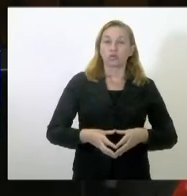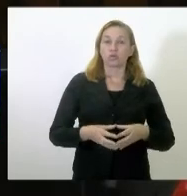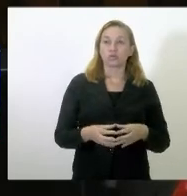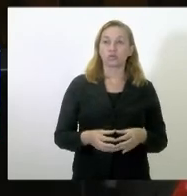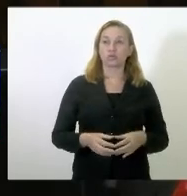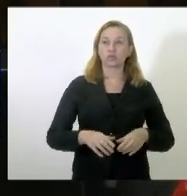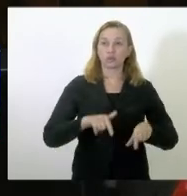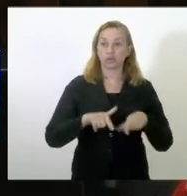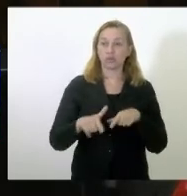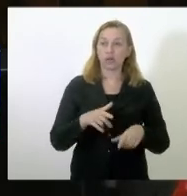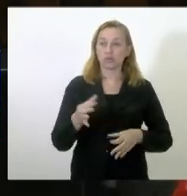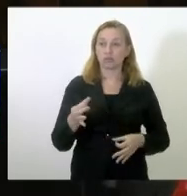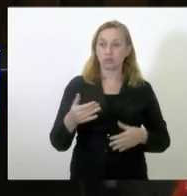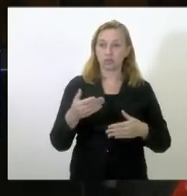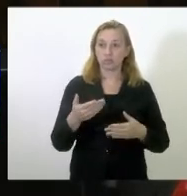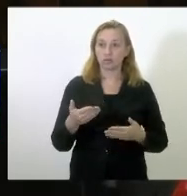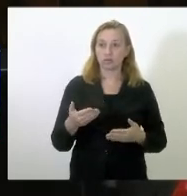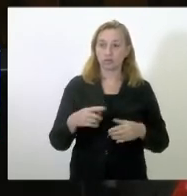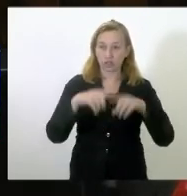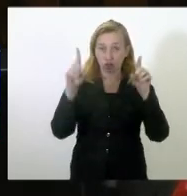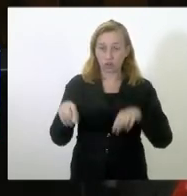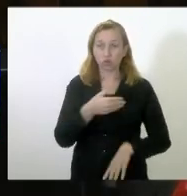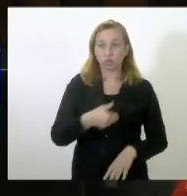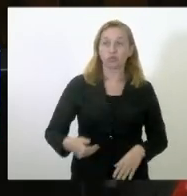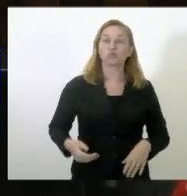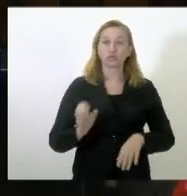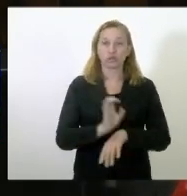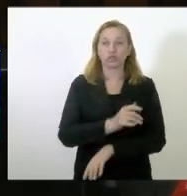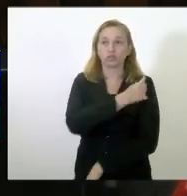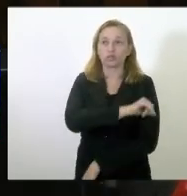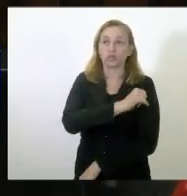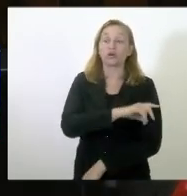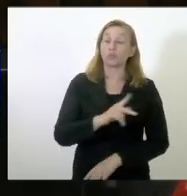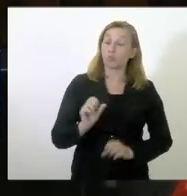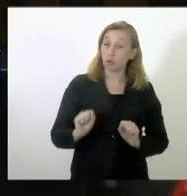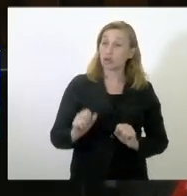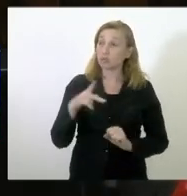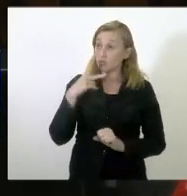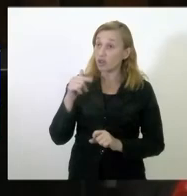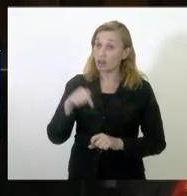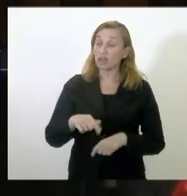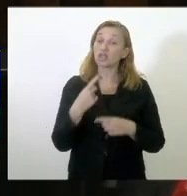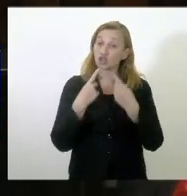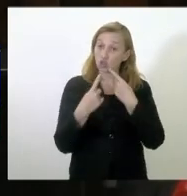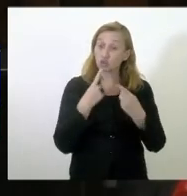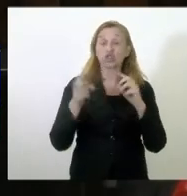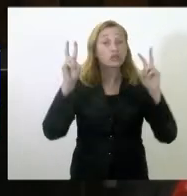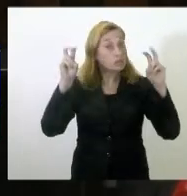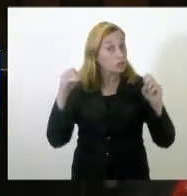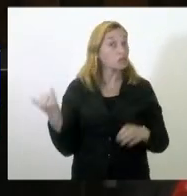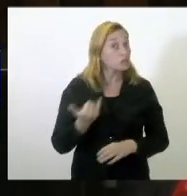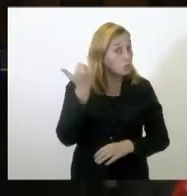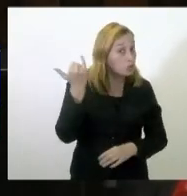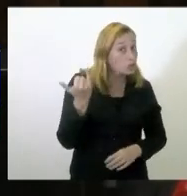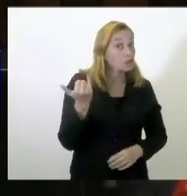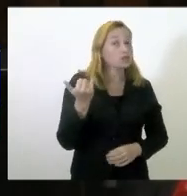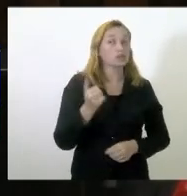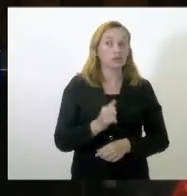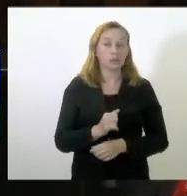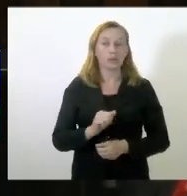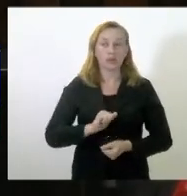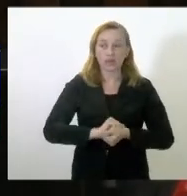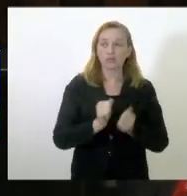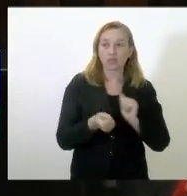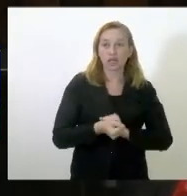público militar do Rio de Janeiro, e deixando claro que nós podemos aqui no Parlamento discutir temas importantes, inclusive de adequar ao